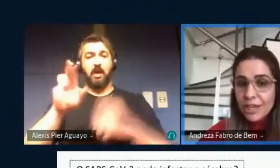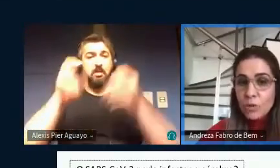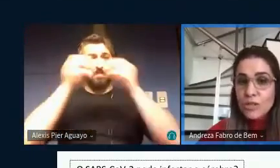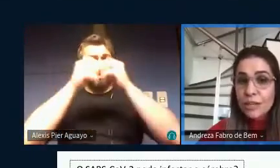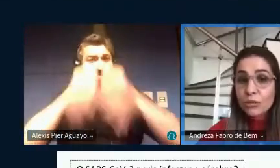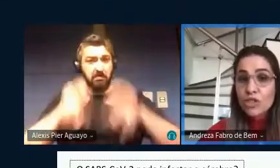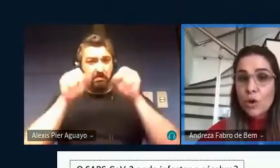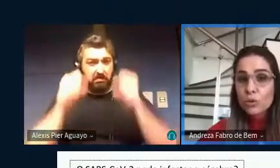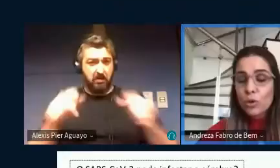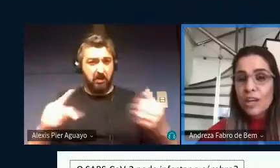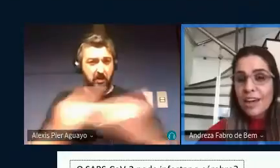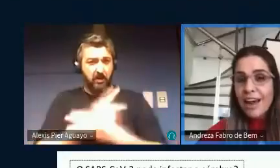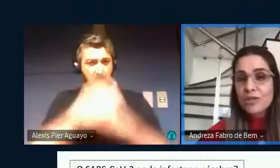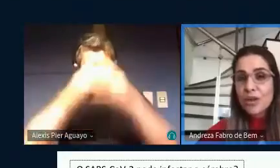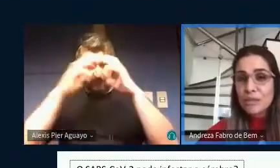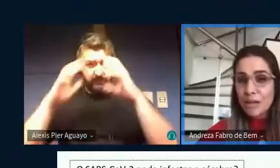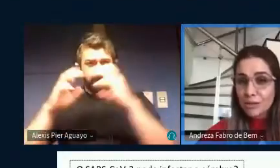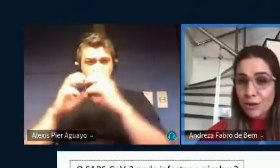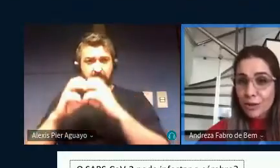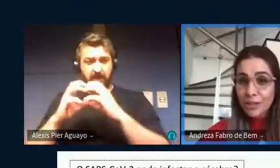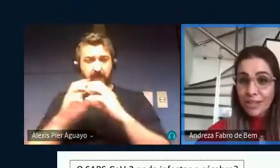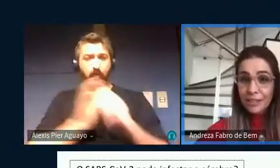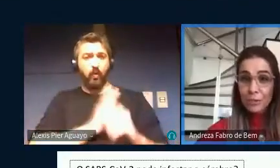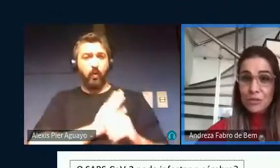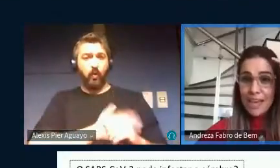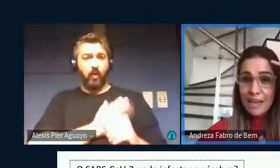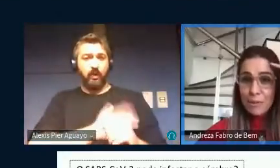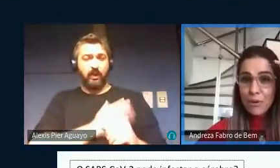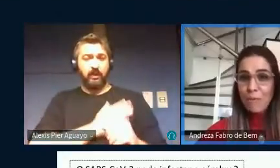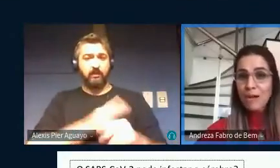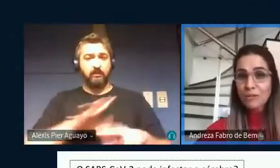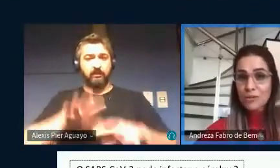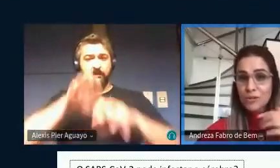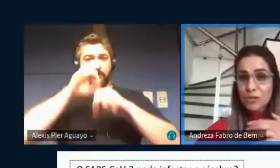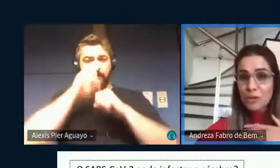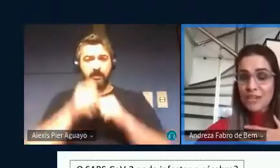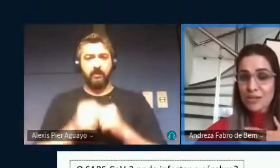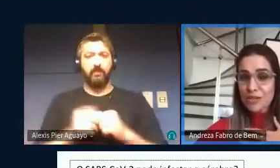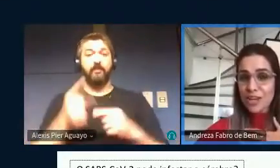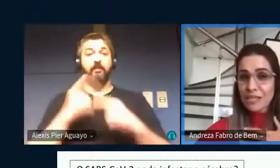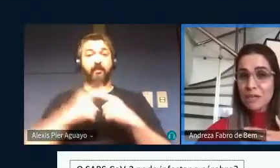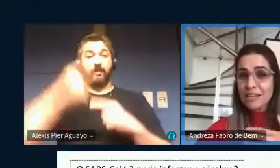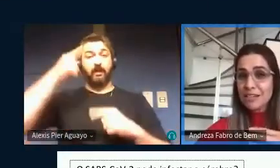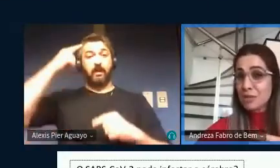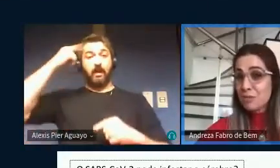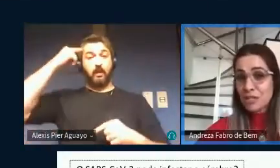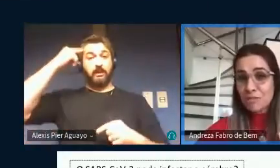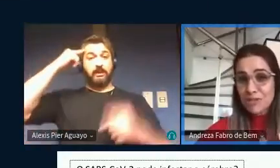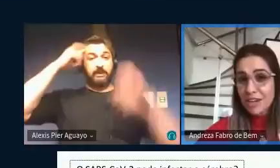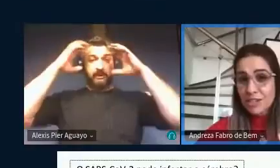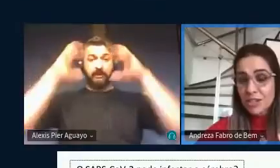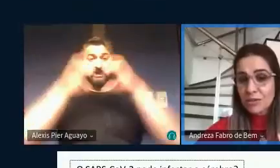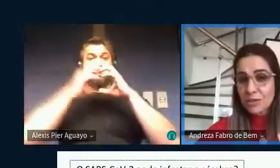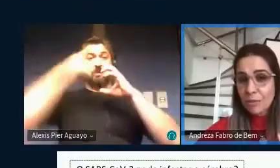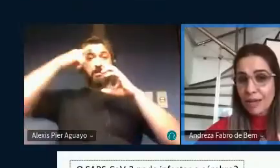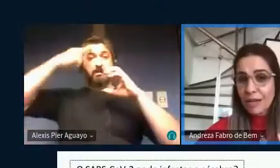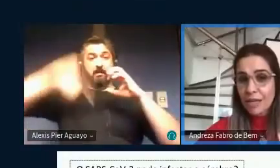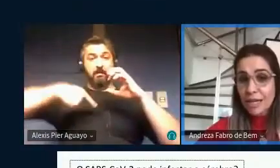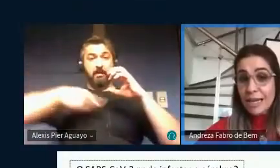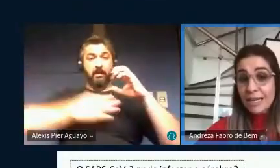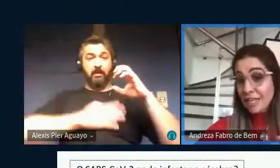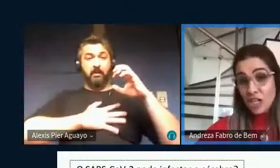tem, que é o centro de controle cardiorrespiratório? Então, o cérebro comanda os nossos processos de respiração e de batimentos cardíacos